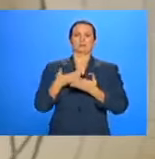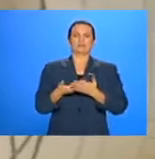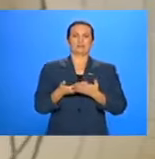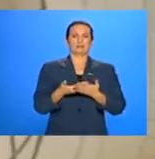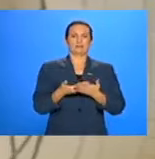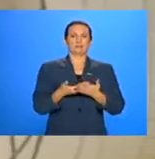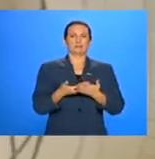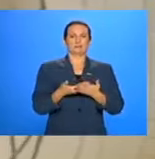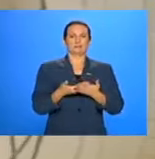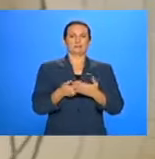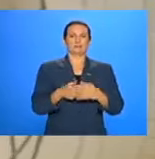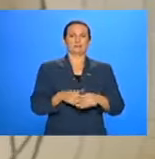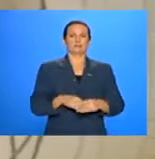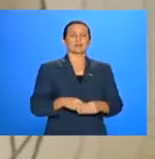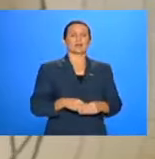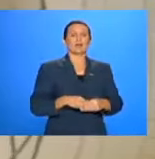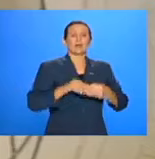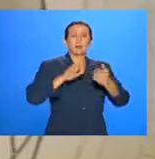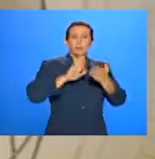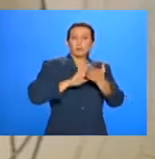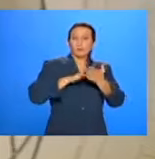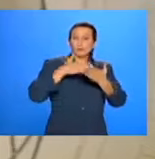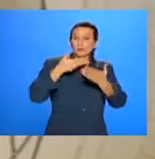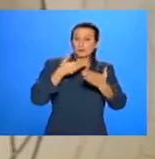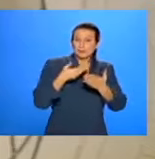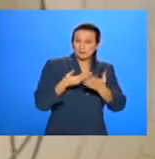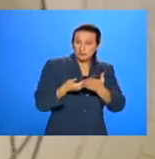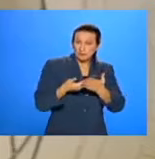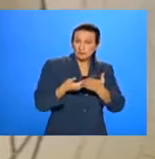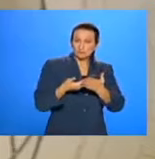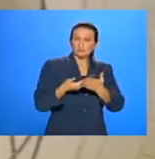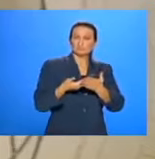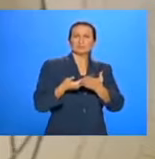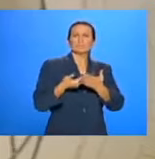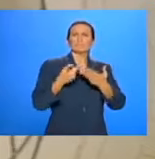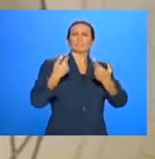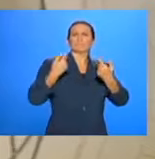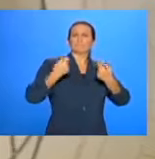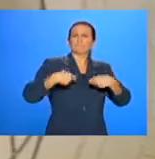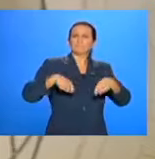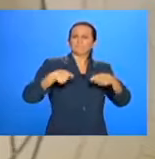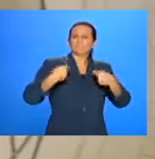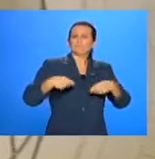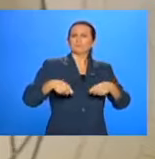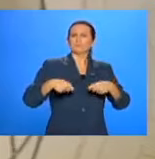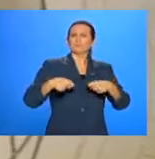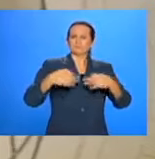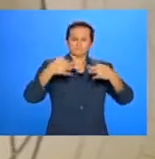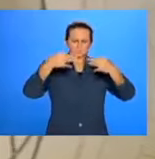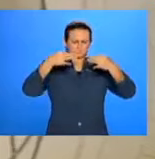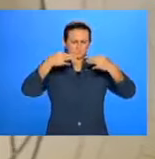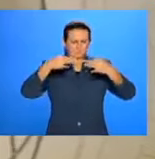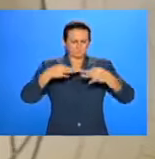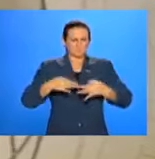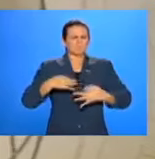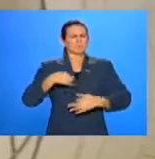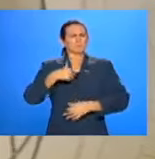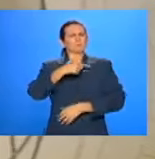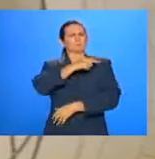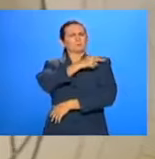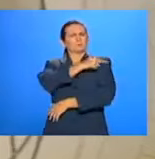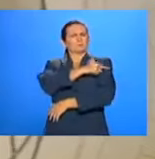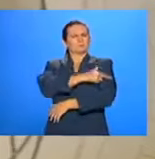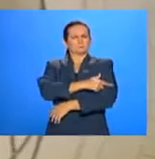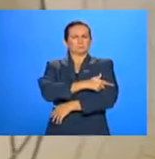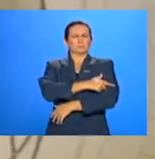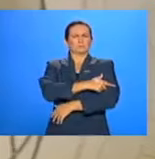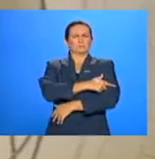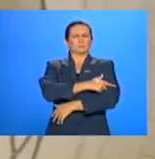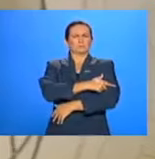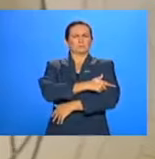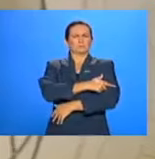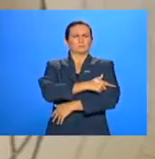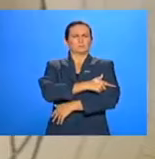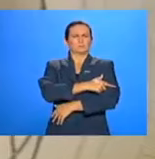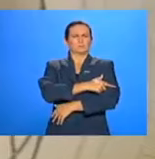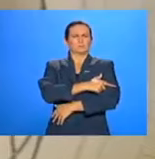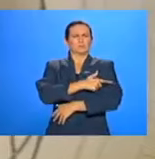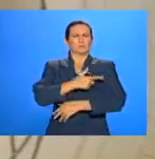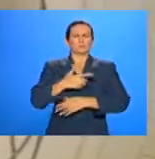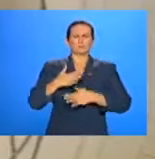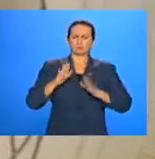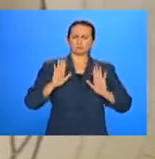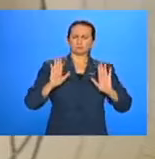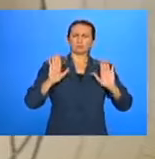Esse intérprete, ele precisa ser uma pessoa íntegra, cumprindo somente com o